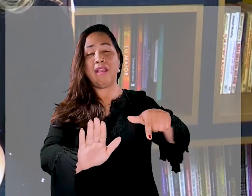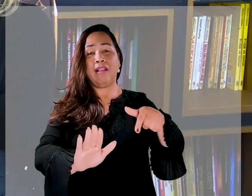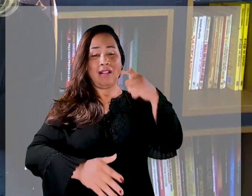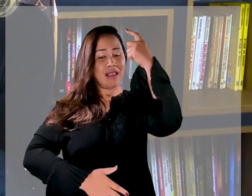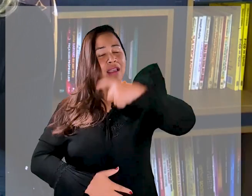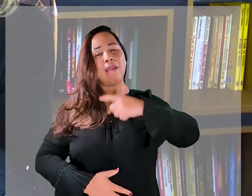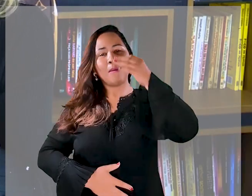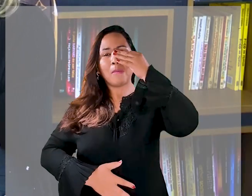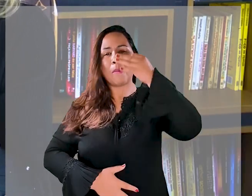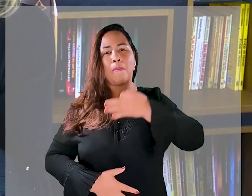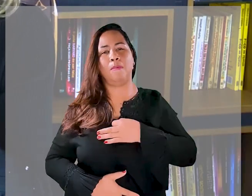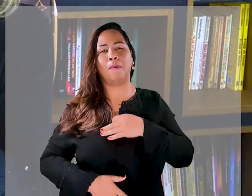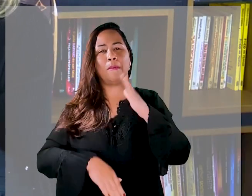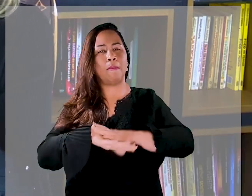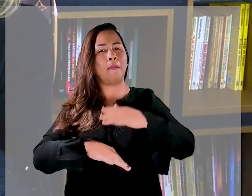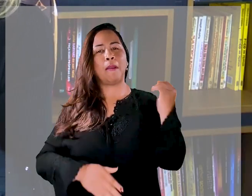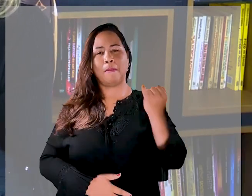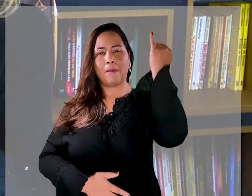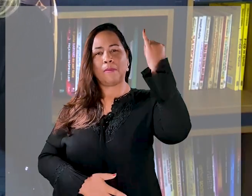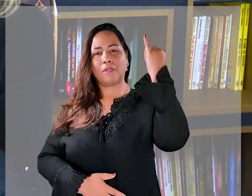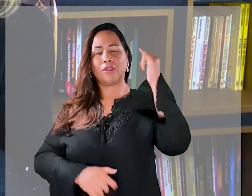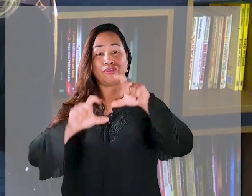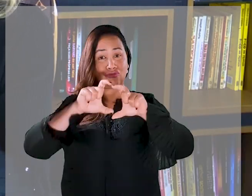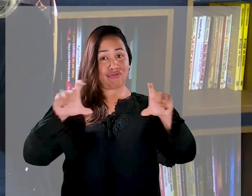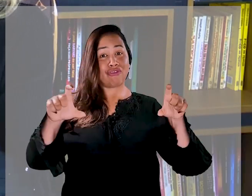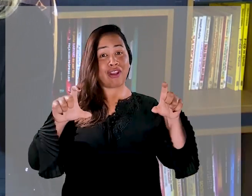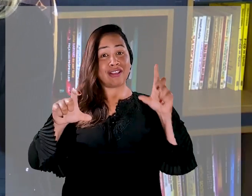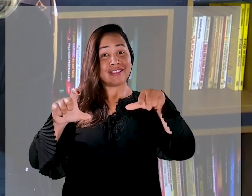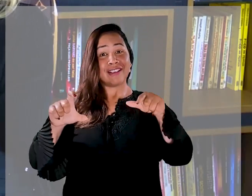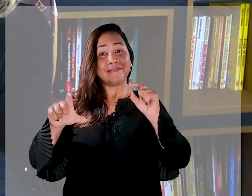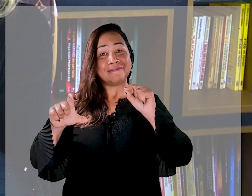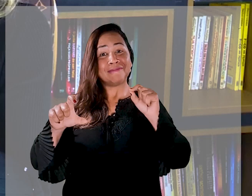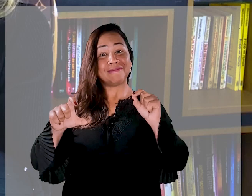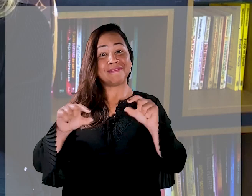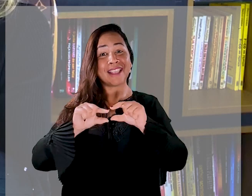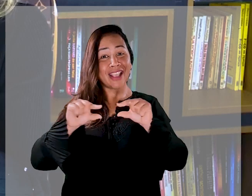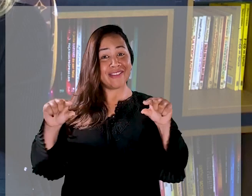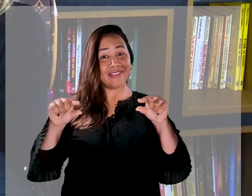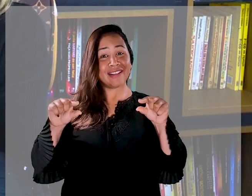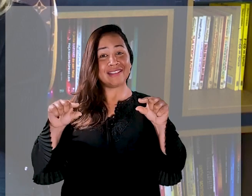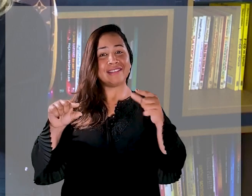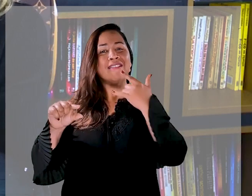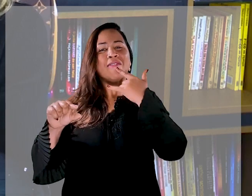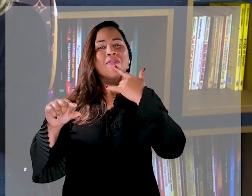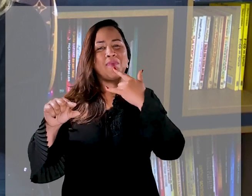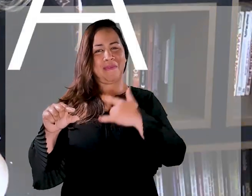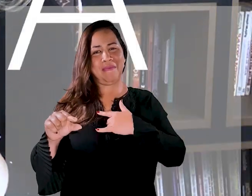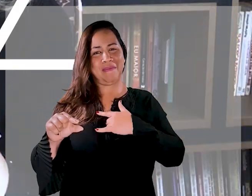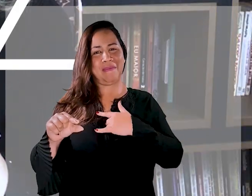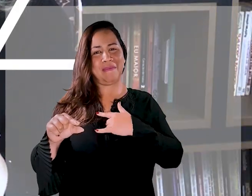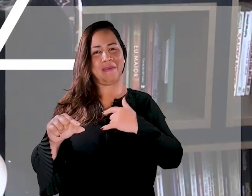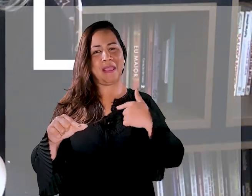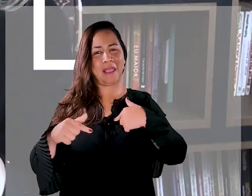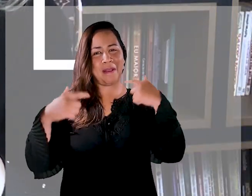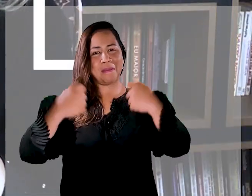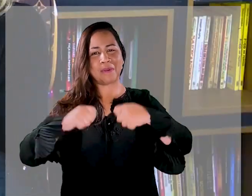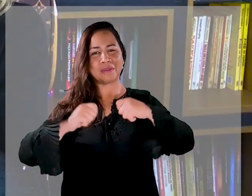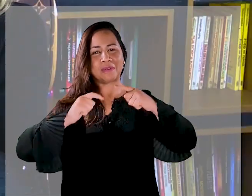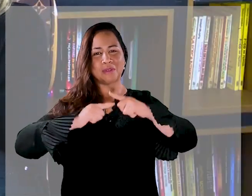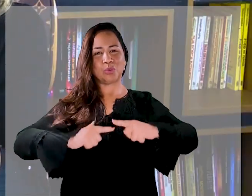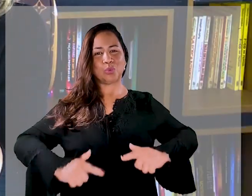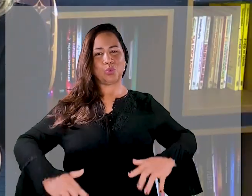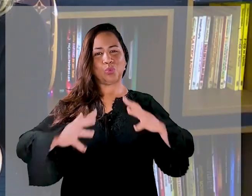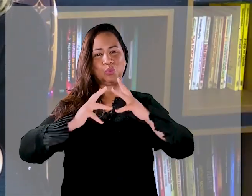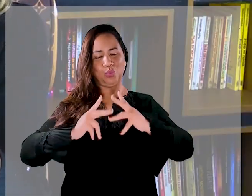você. A frase, né? Você se amou. E isso está relacionado ao que eu precisei curar. Uma vez que